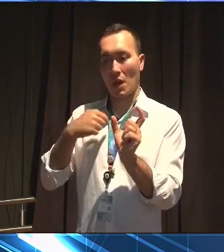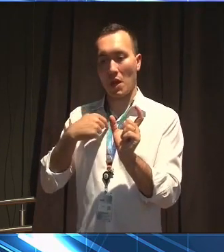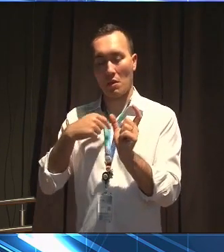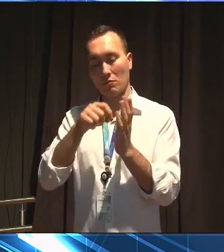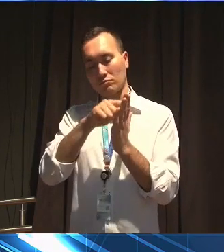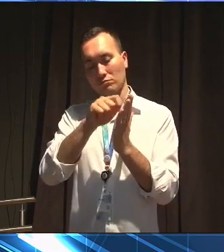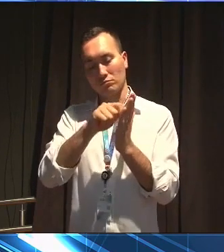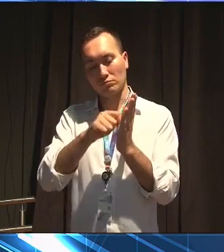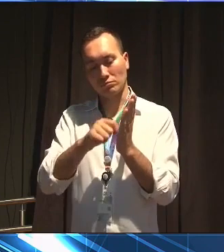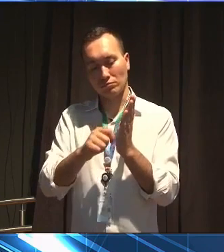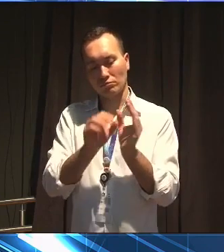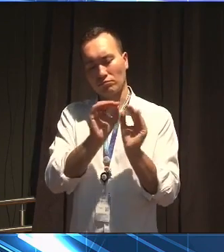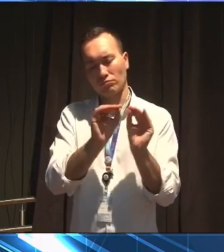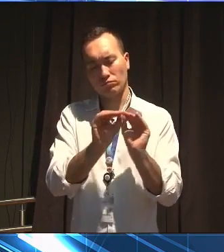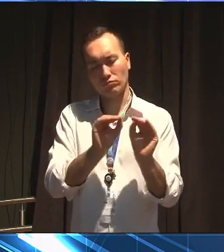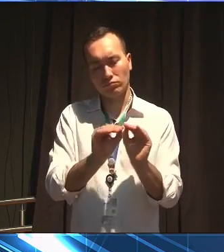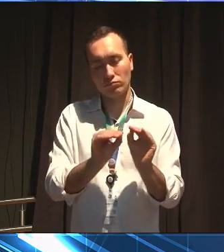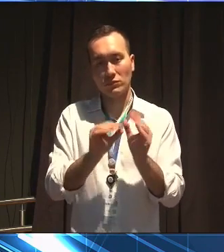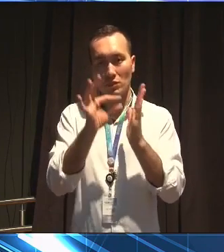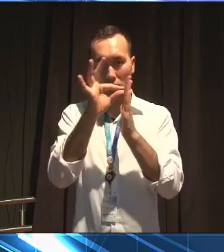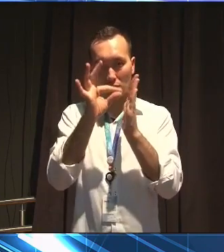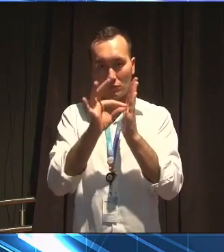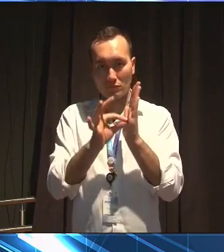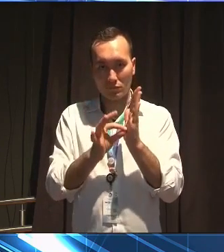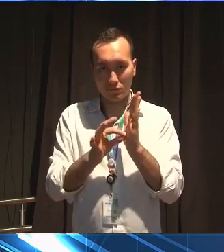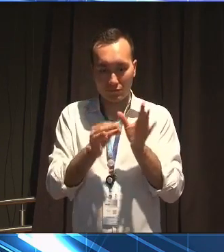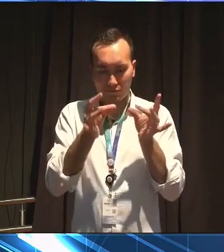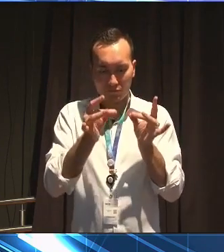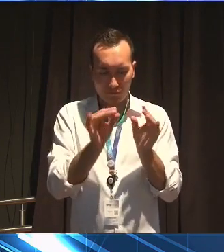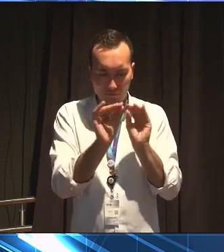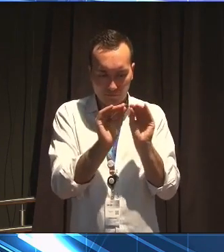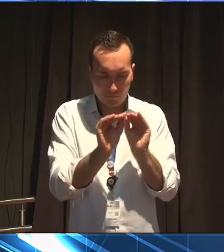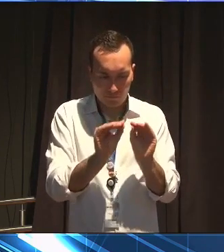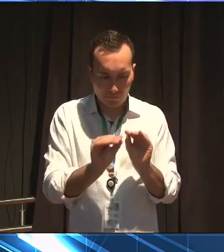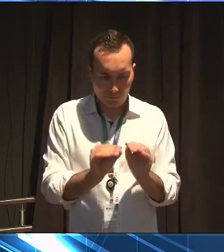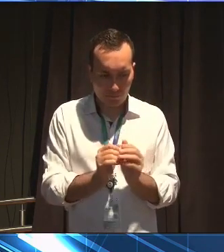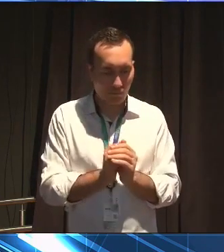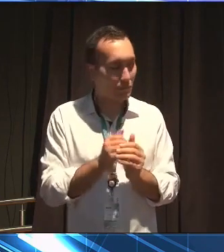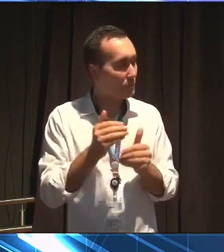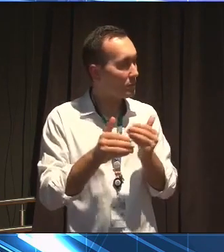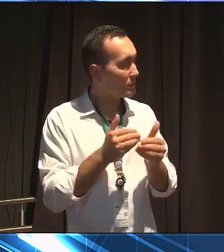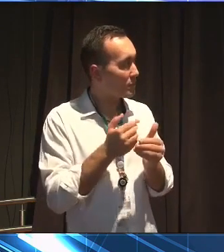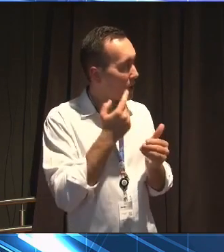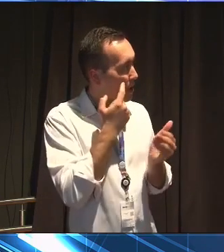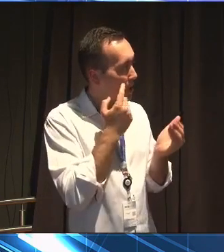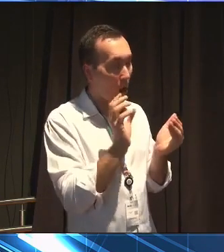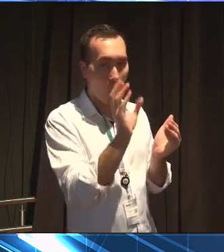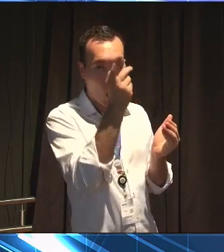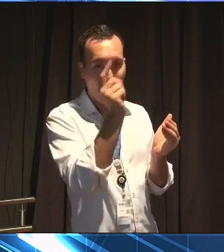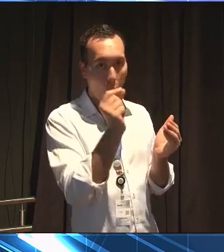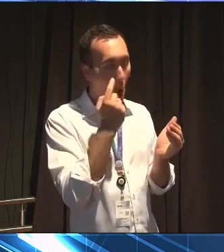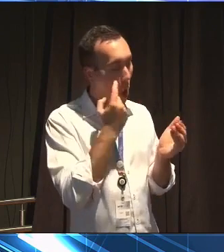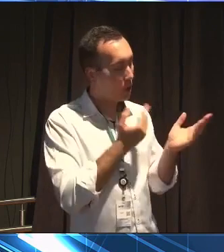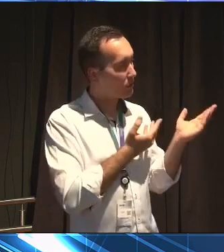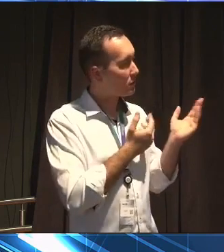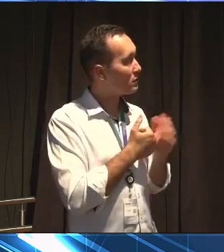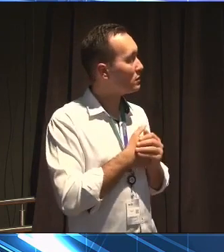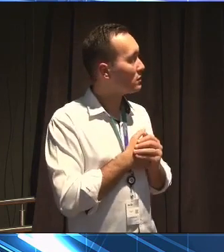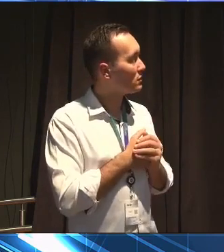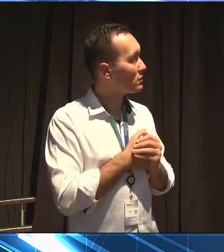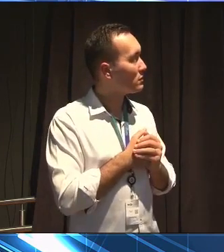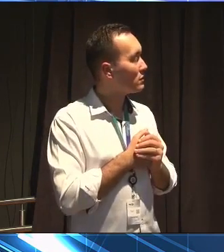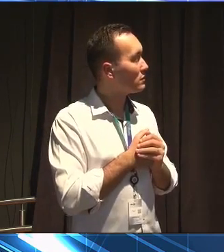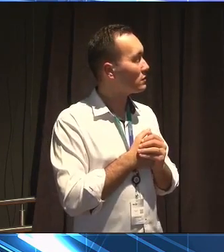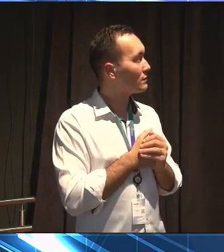quando eu descriptografo essa informação, eu vou ter ali aquele plaintext. Não sei se vocês estão conseguindo ver aí bem, mas é um formato